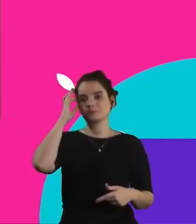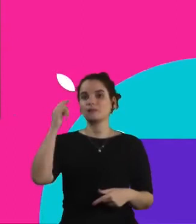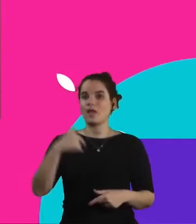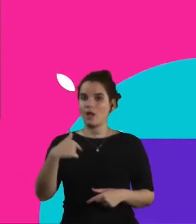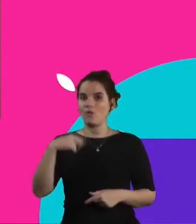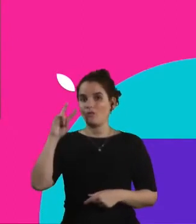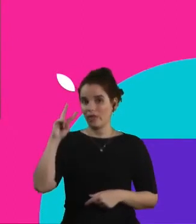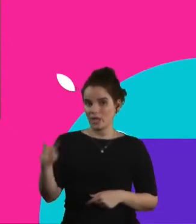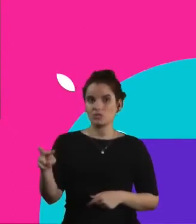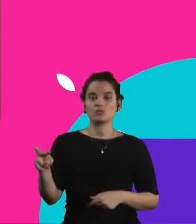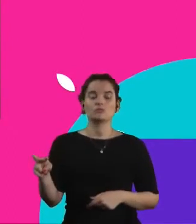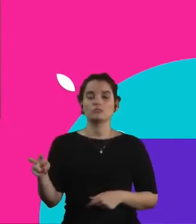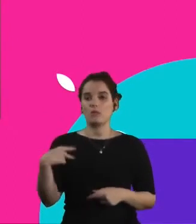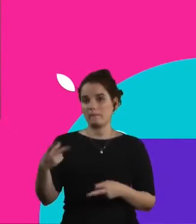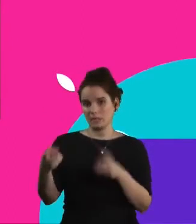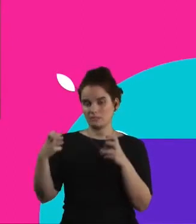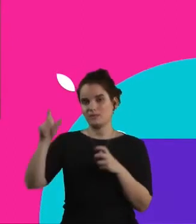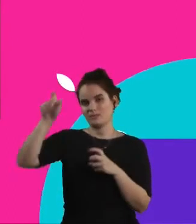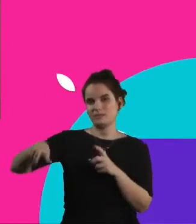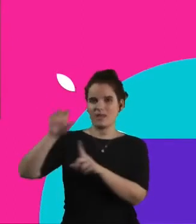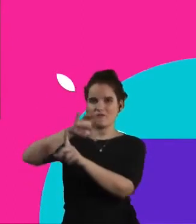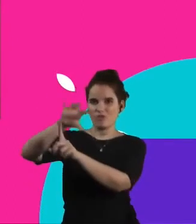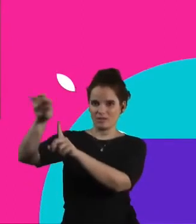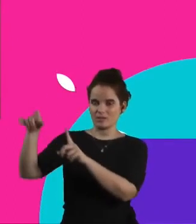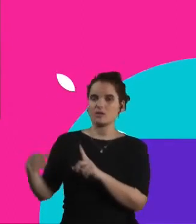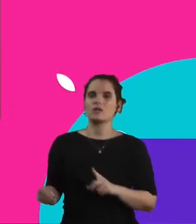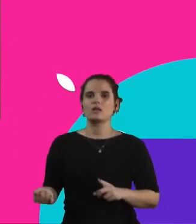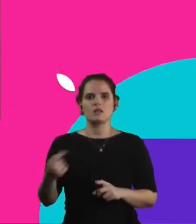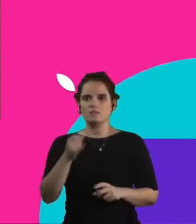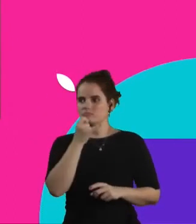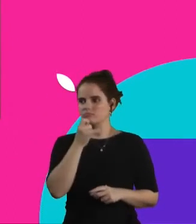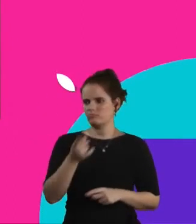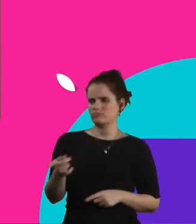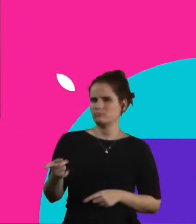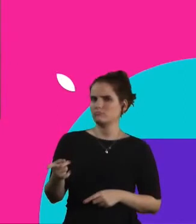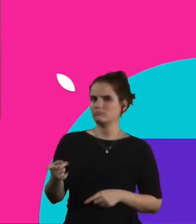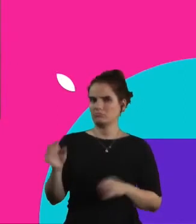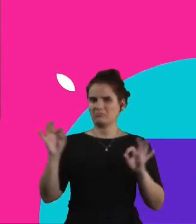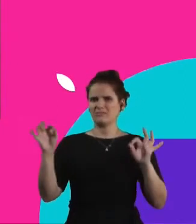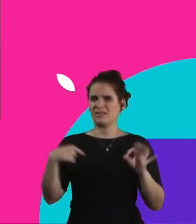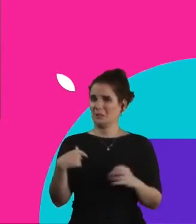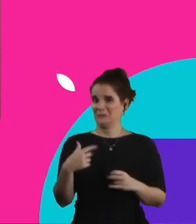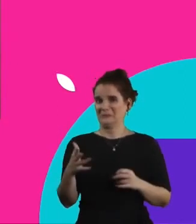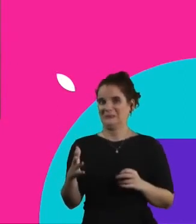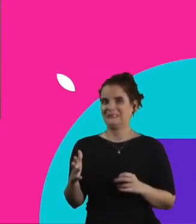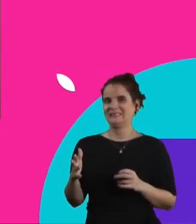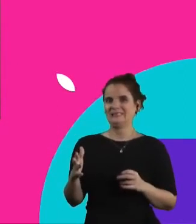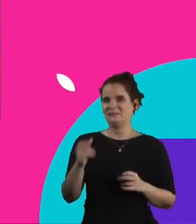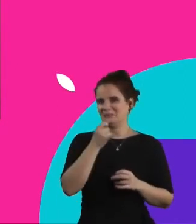Quando eu vejo, acho que a maioria dos influencers, e daí sim, tenho aversão a